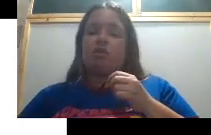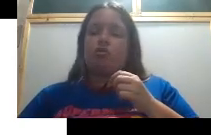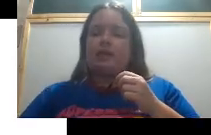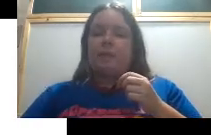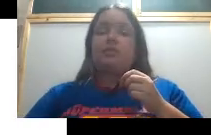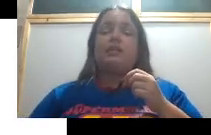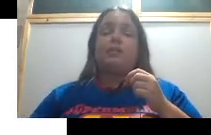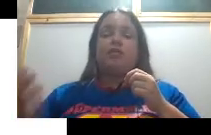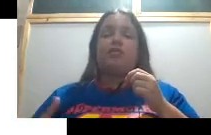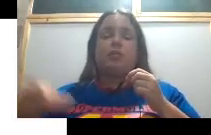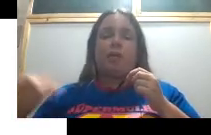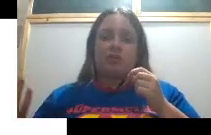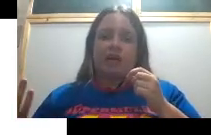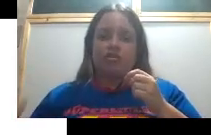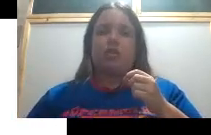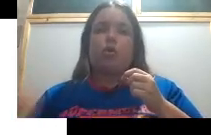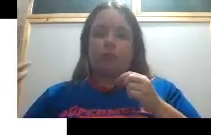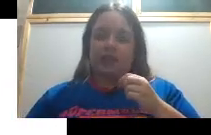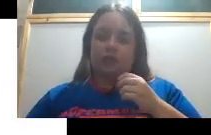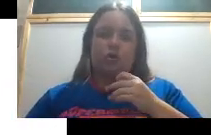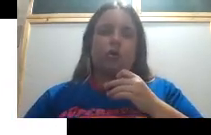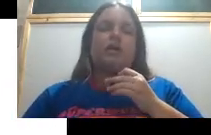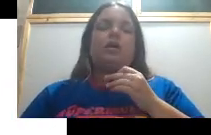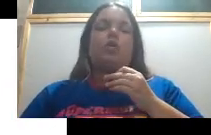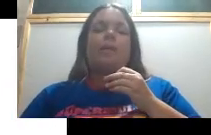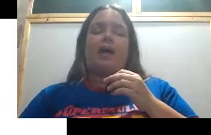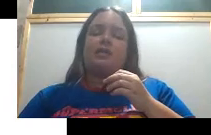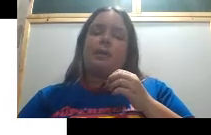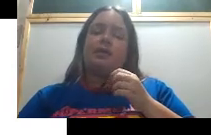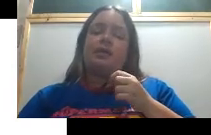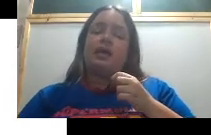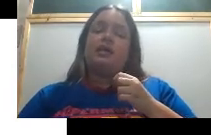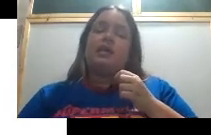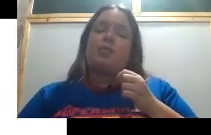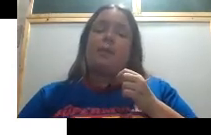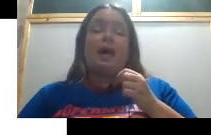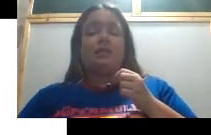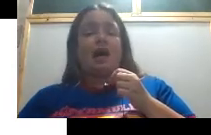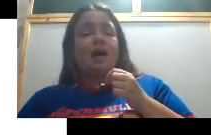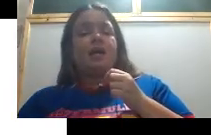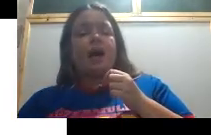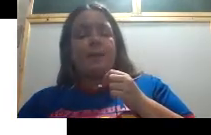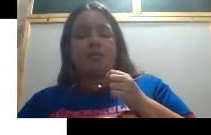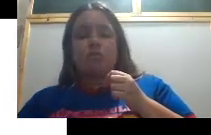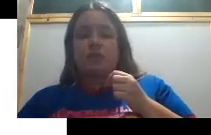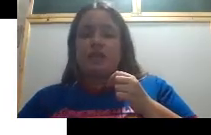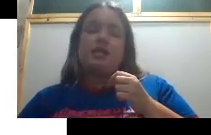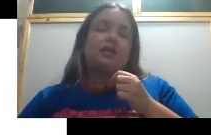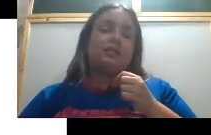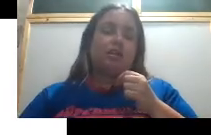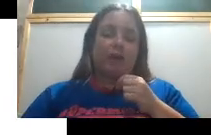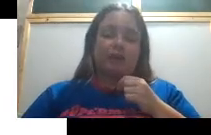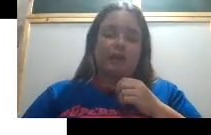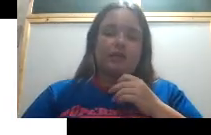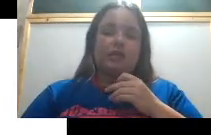representando o desmatamento né também foi feito uma montagem em computador uma parte da Bandeira e uma parte da Amazônia